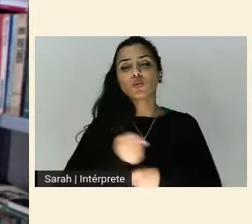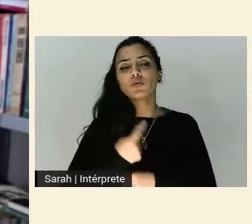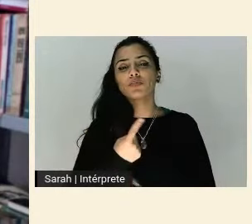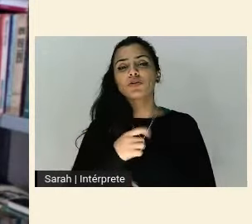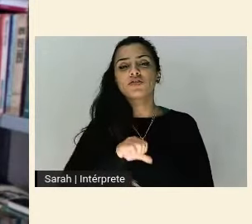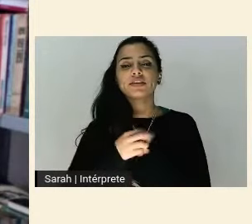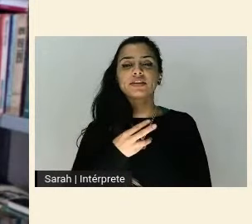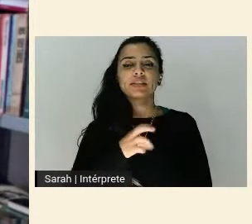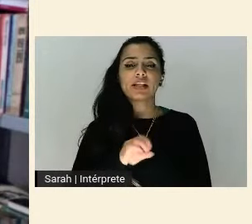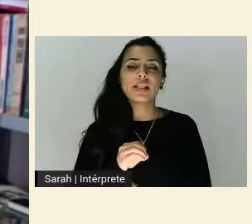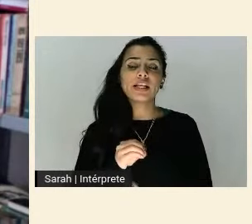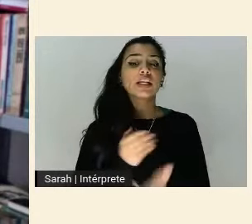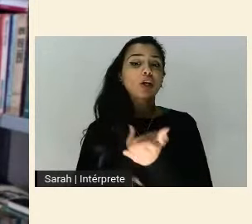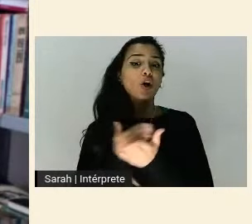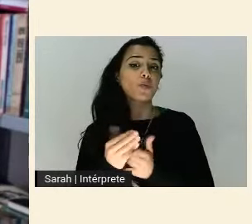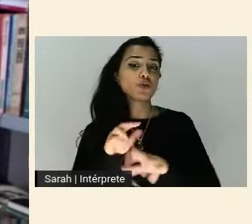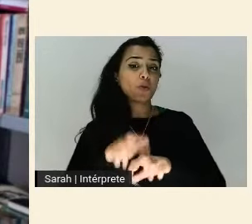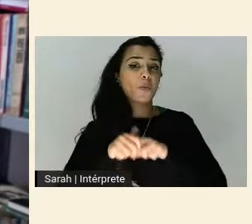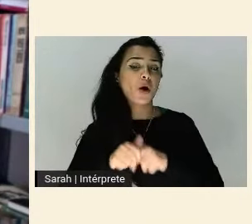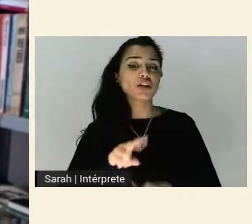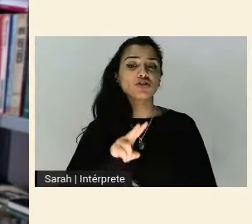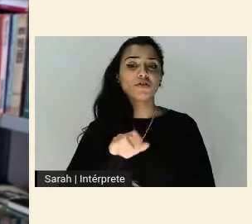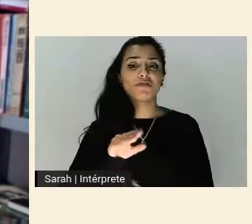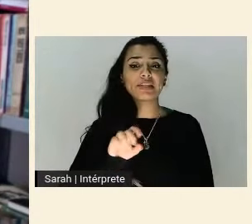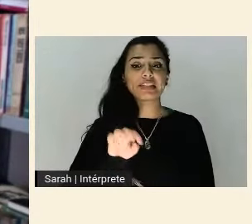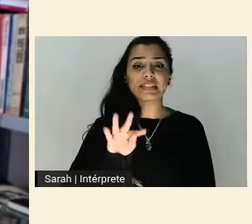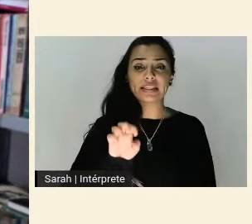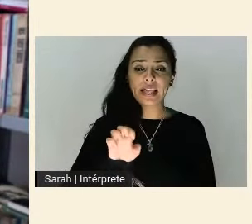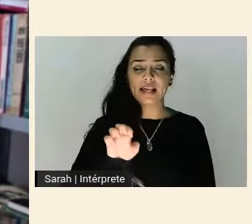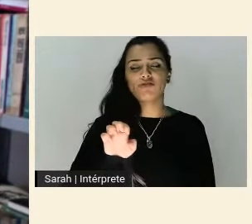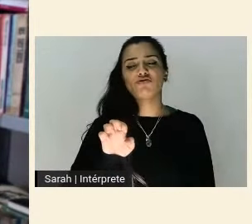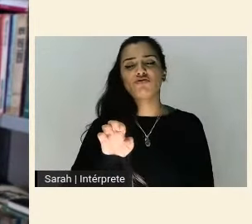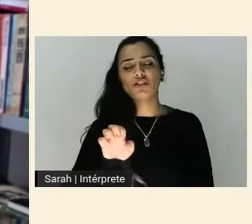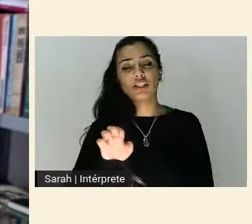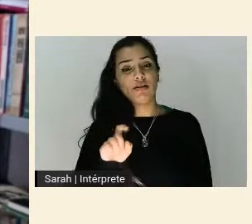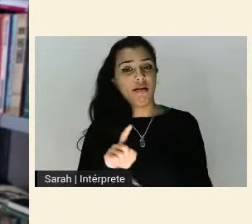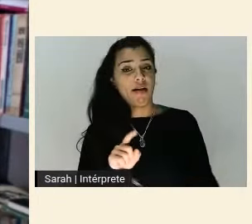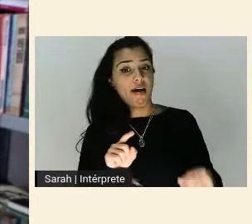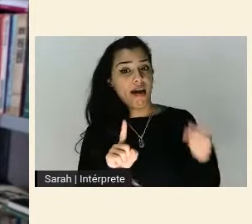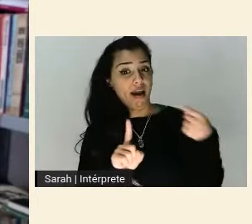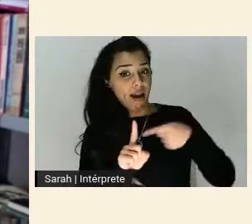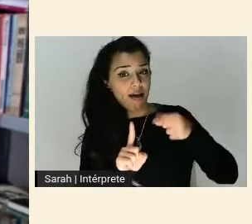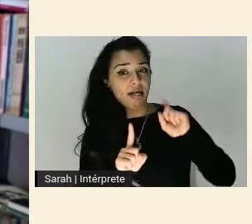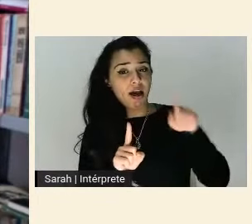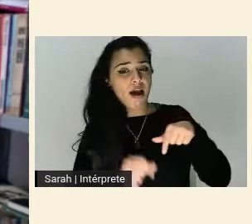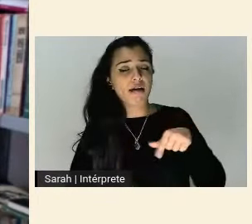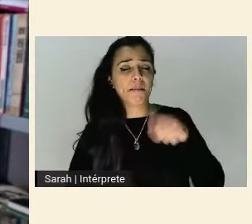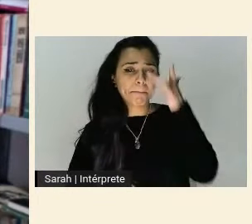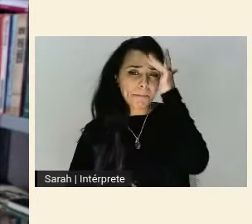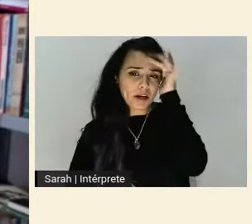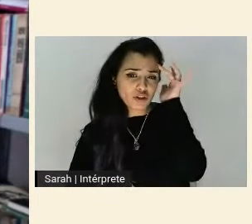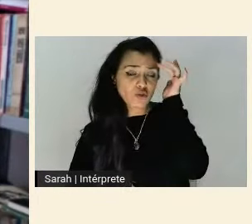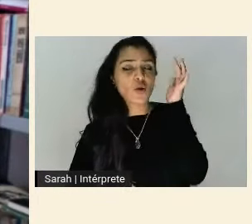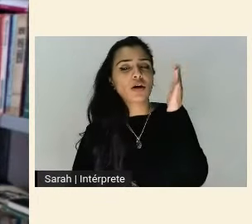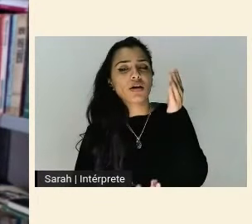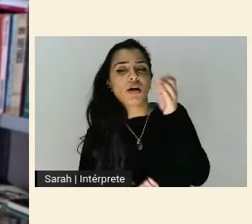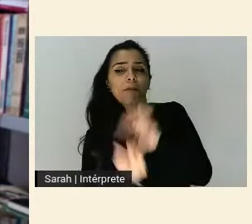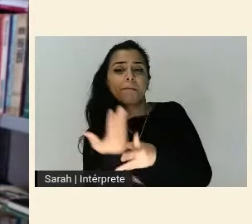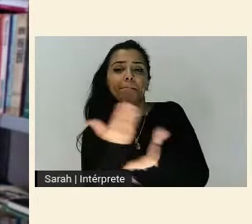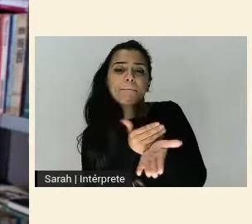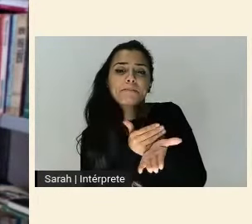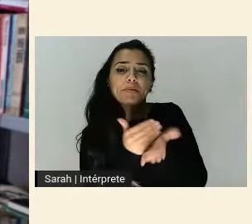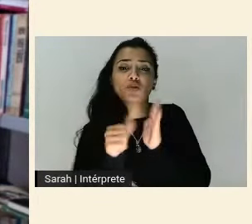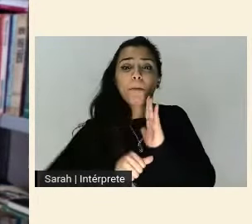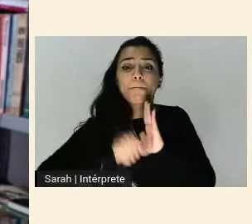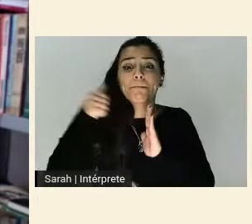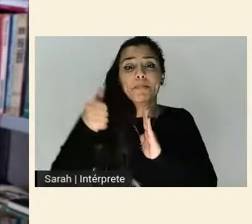do Rego Monteiro. É Vicente do Rego Monteiro que monta, né, o primeiro salão na América do